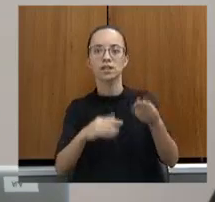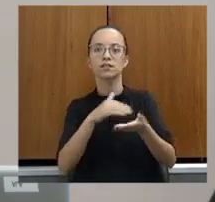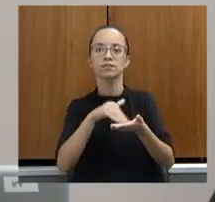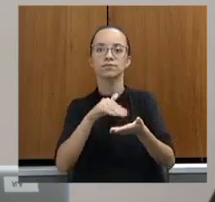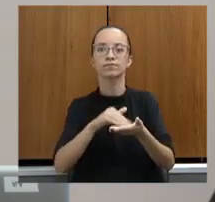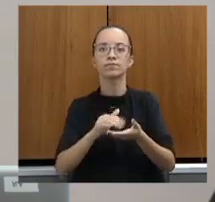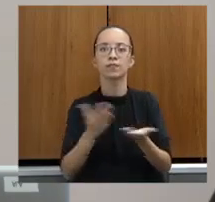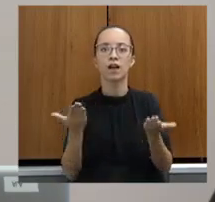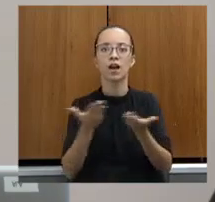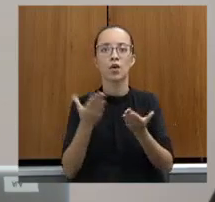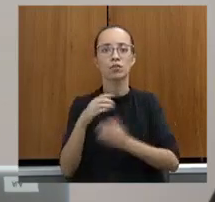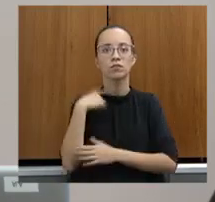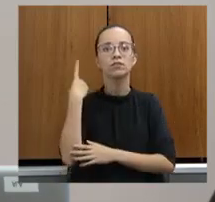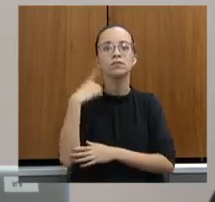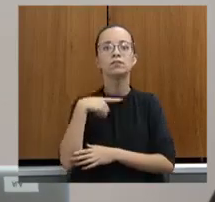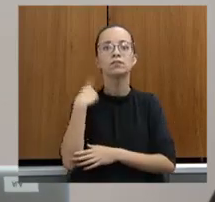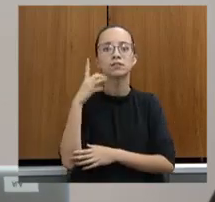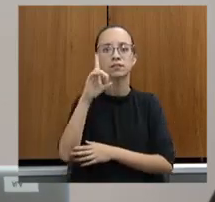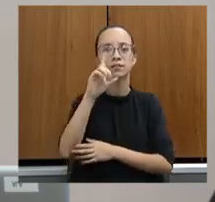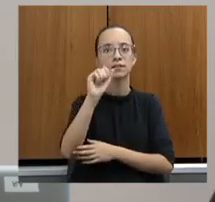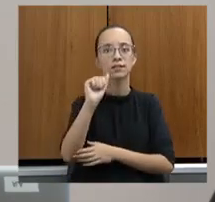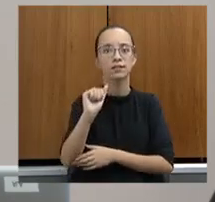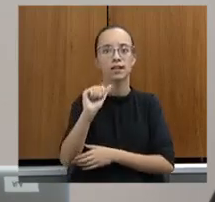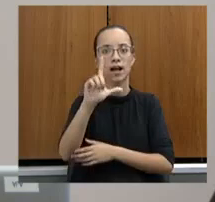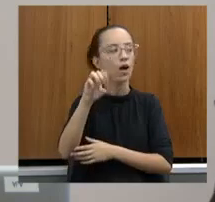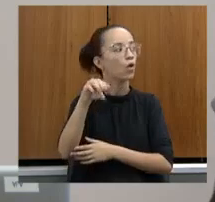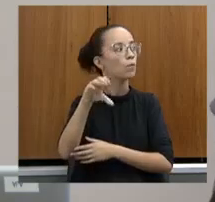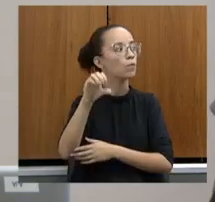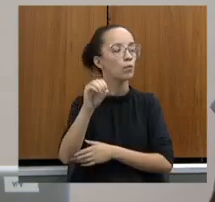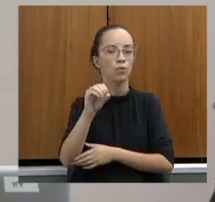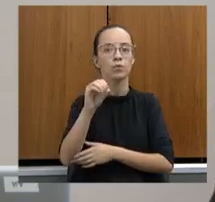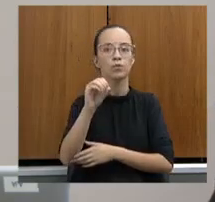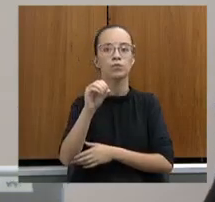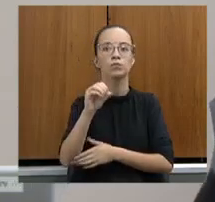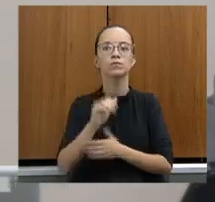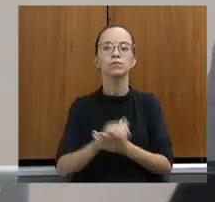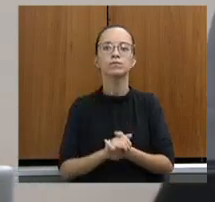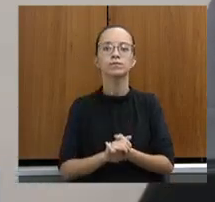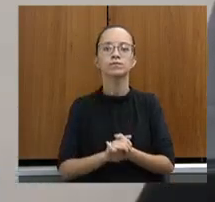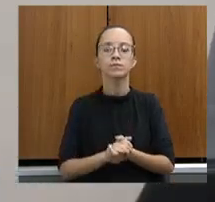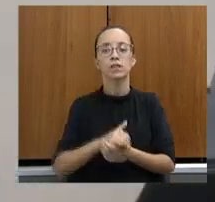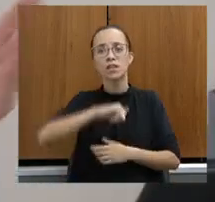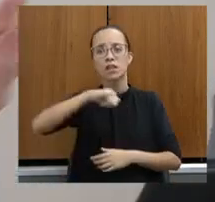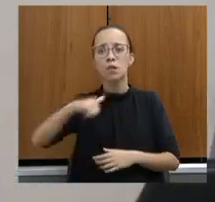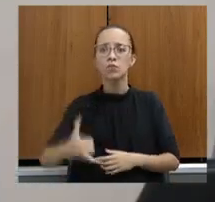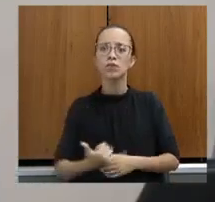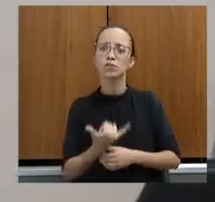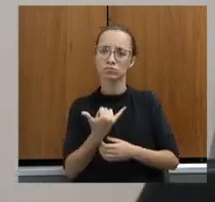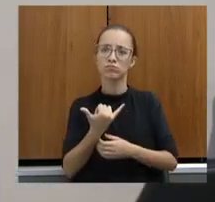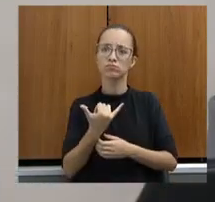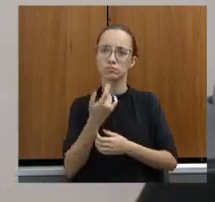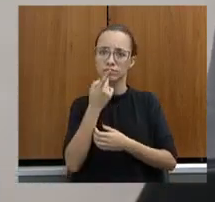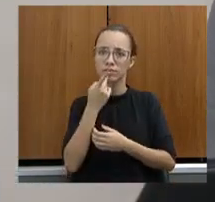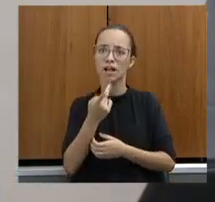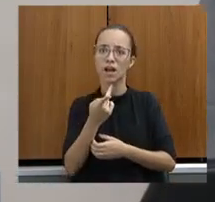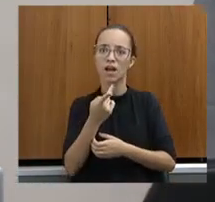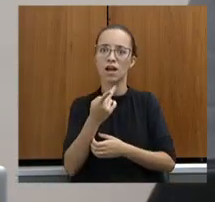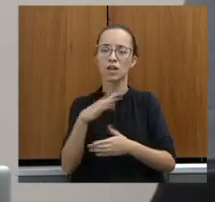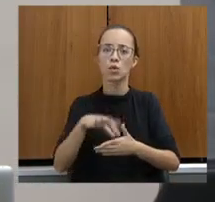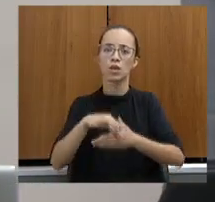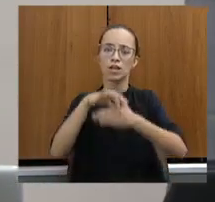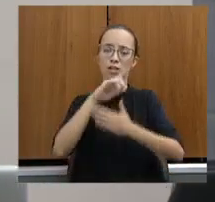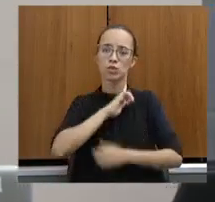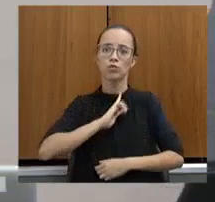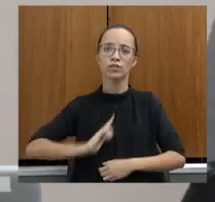agora para o nosso querido Deputado Dalmo Ribeiro também fazer as suas considerações E aproveito para registrar a presença do nosso líder de